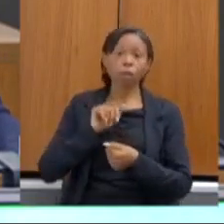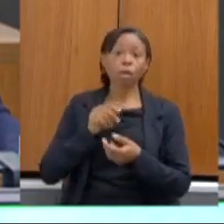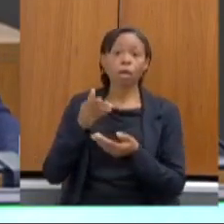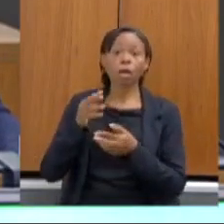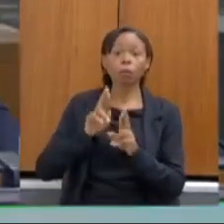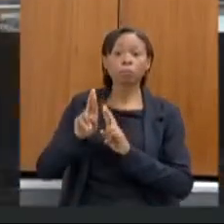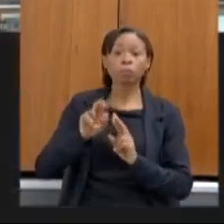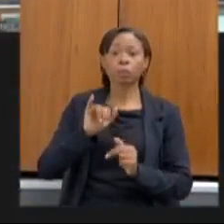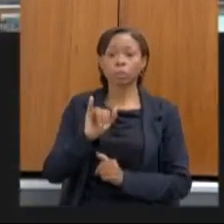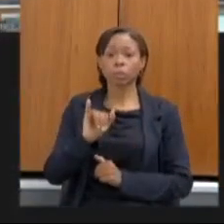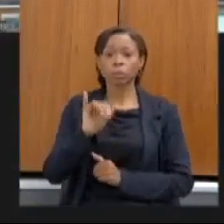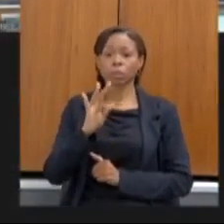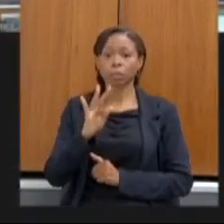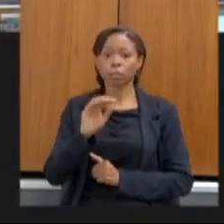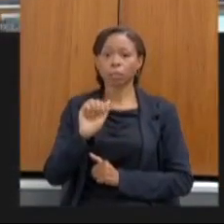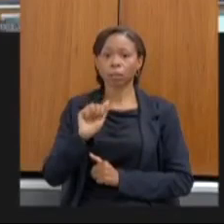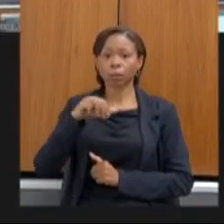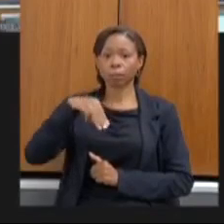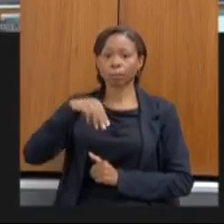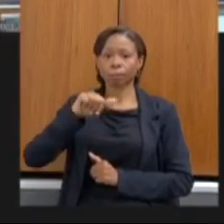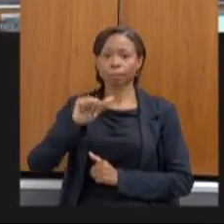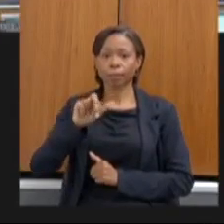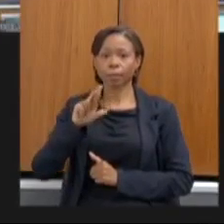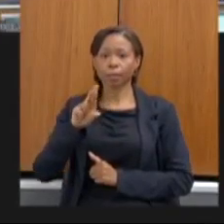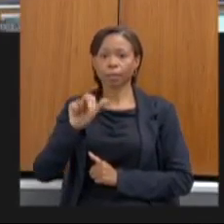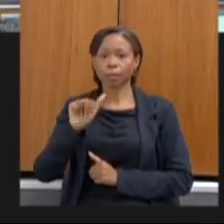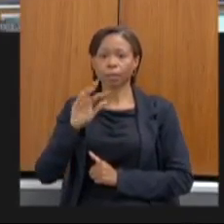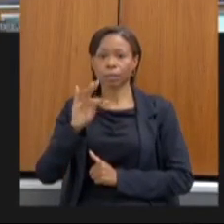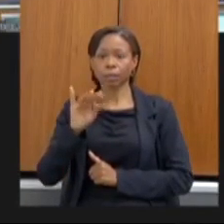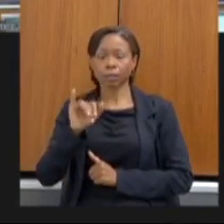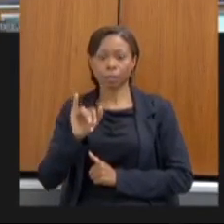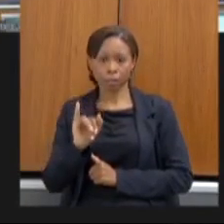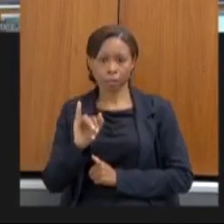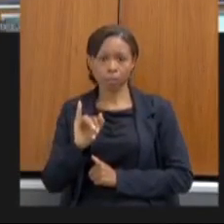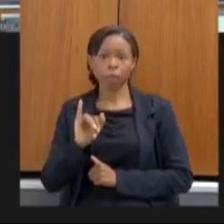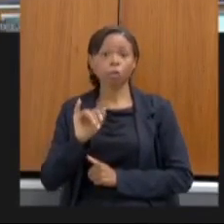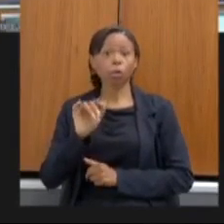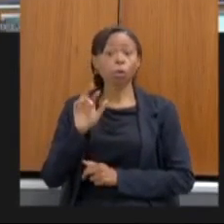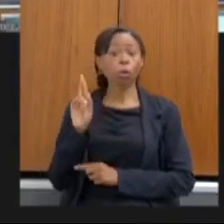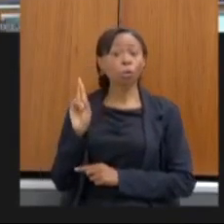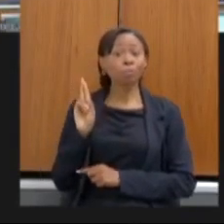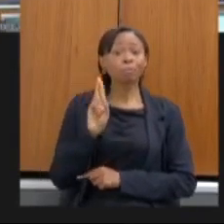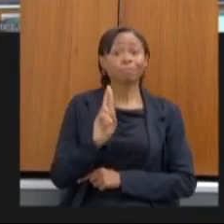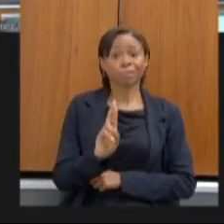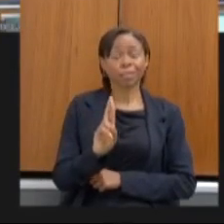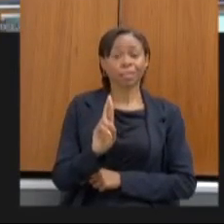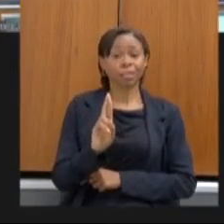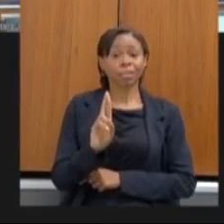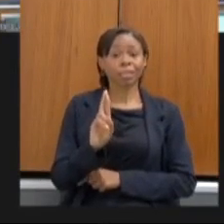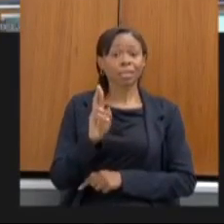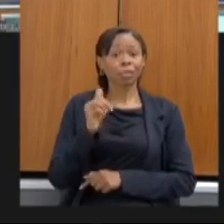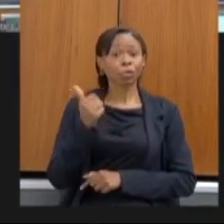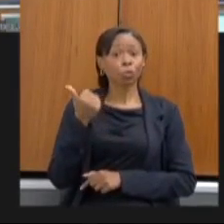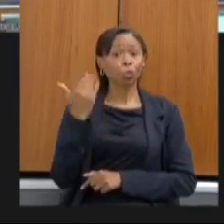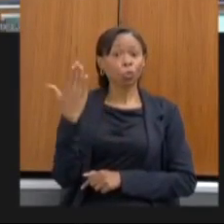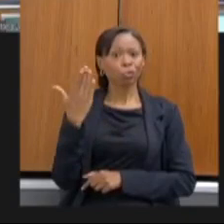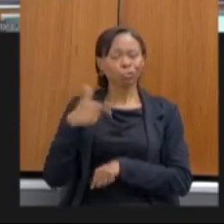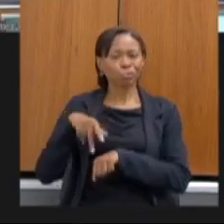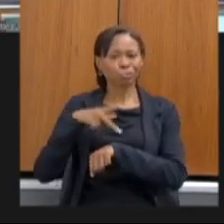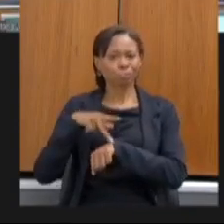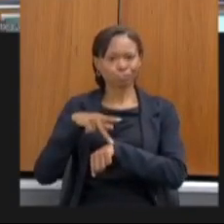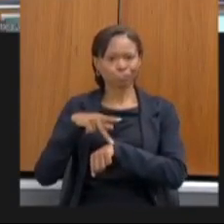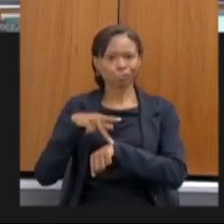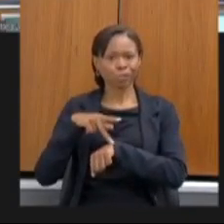e representantes estrangeiros para repatriar brasileiros que acabaram ficando presos nos aeroportos